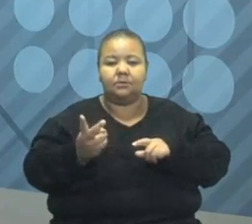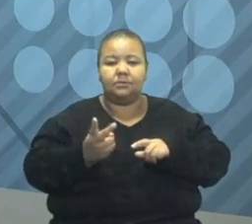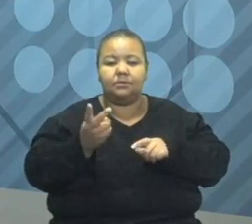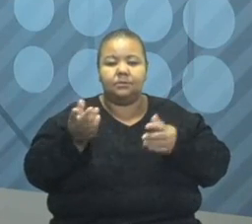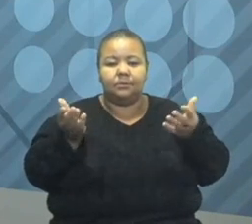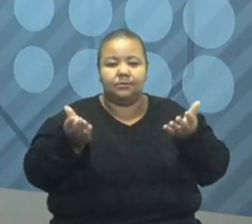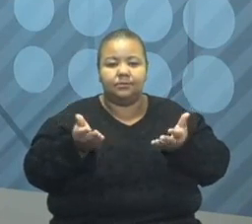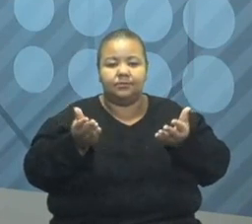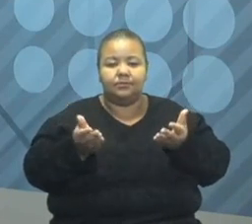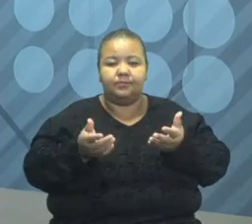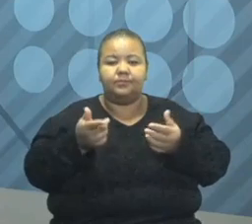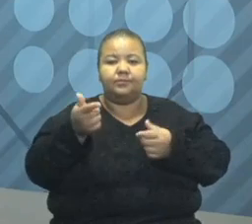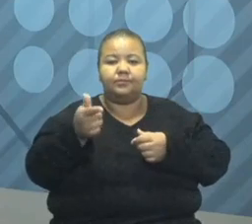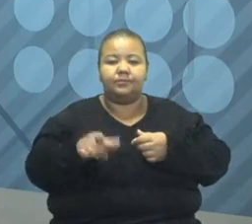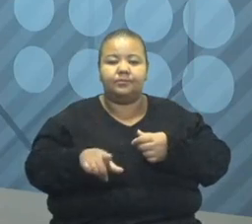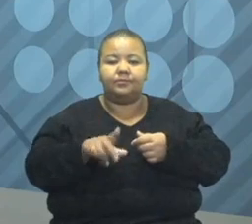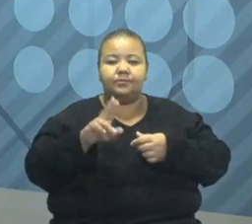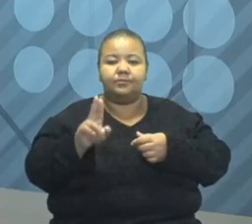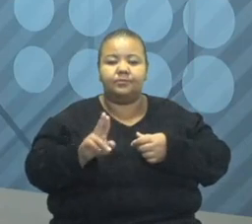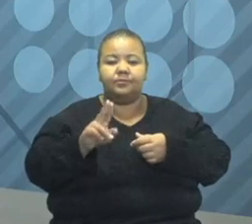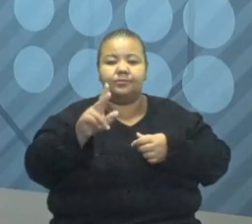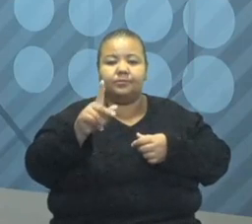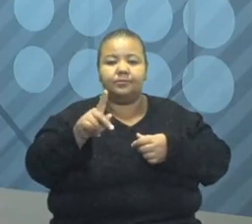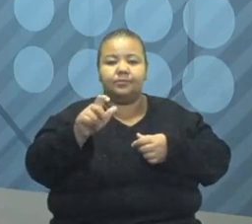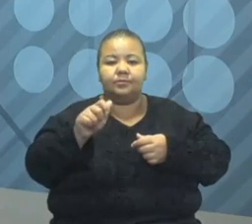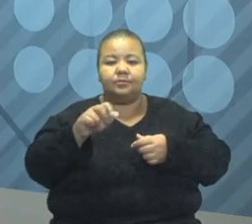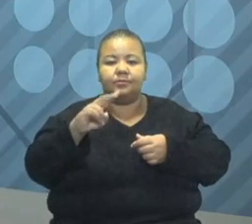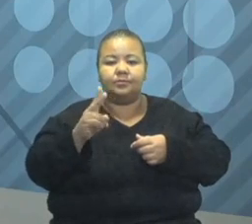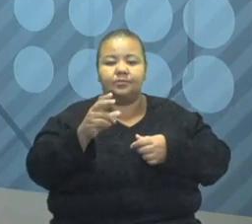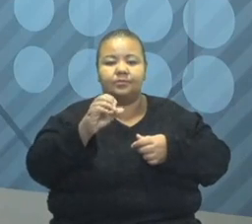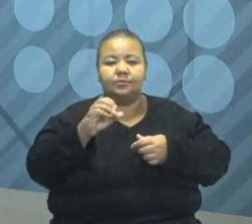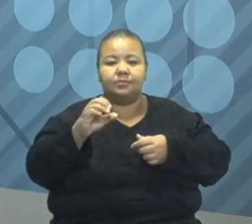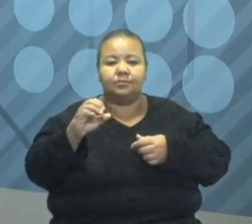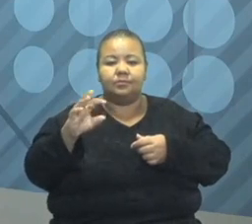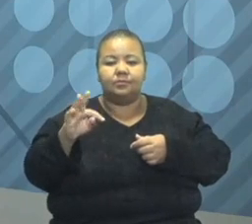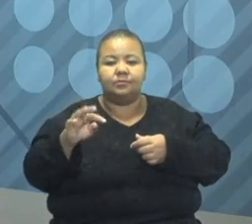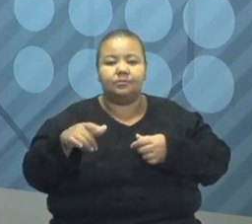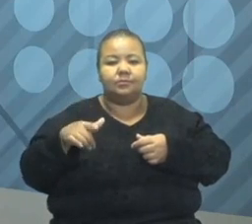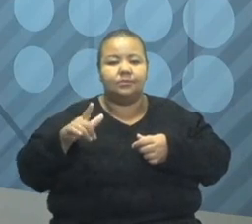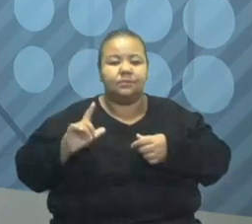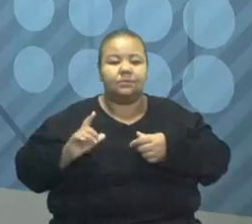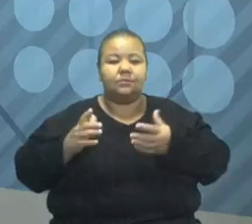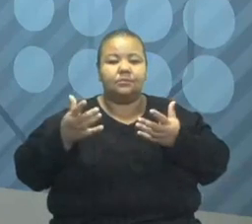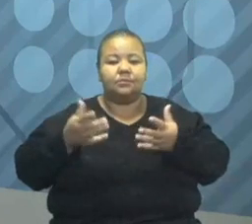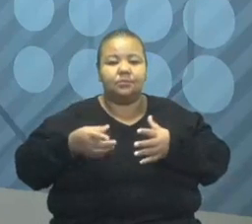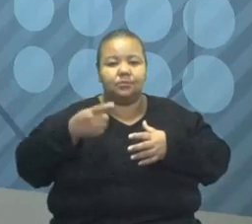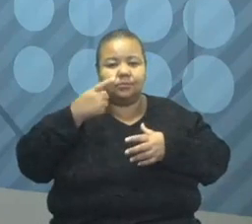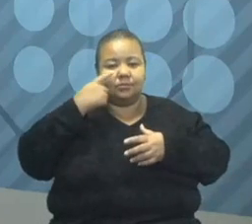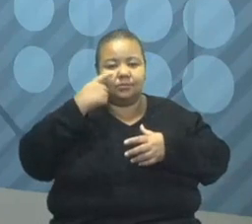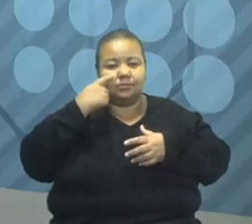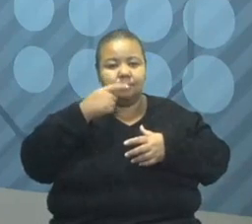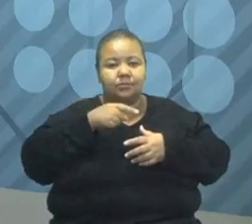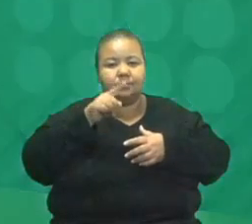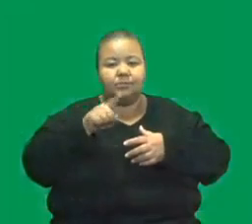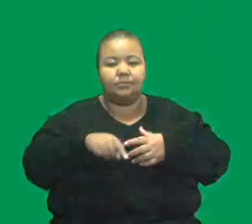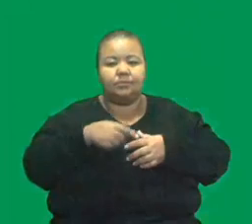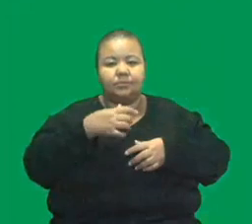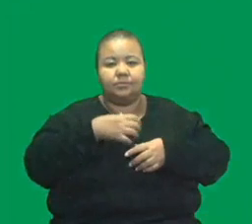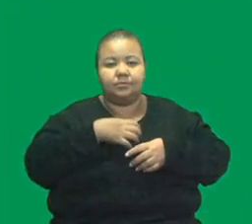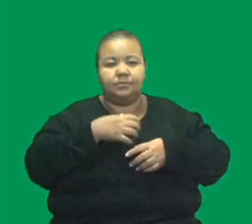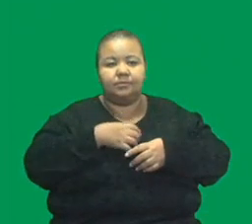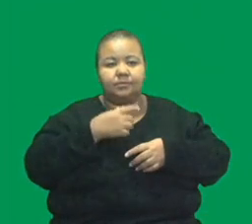agora, novamente, a gente vai usar o Kahoot, mas antes de usar o Kahoot, eu quero que a gente avalie a seguinte